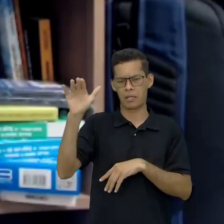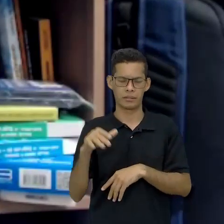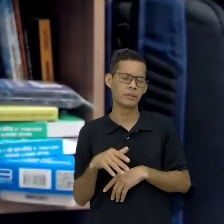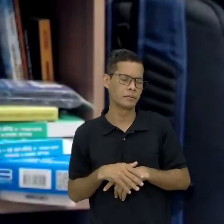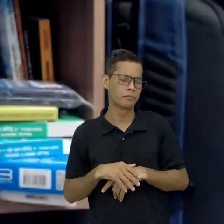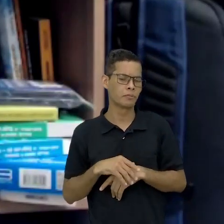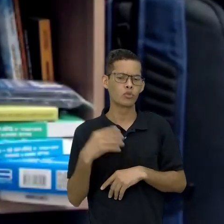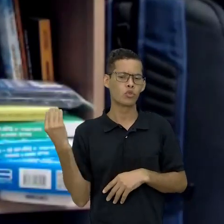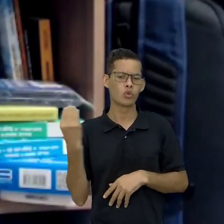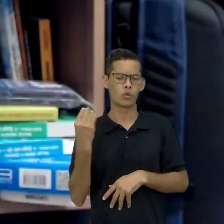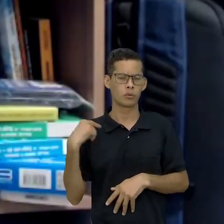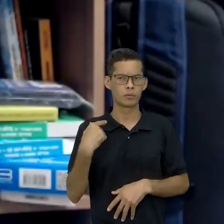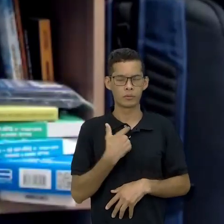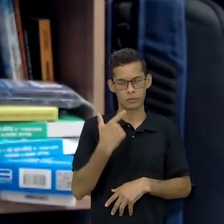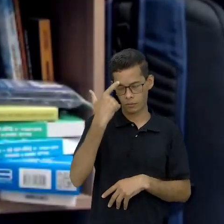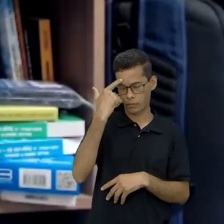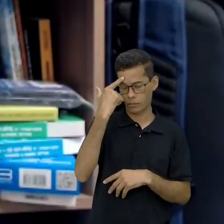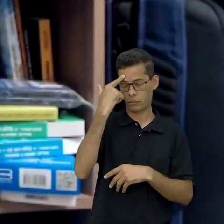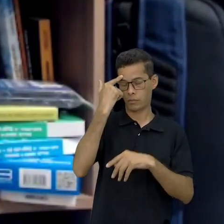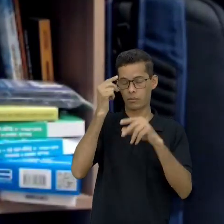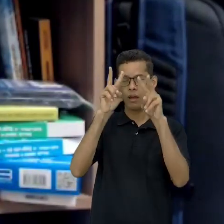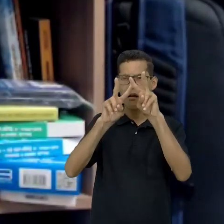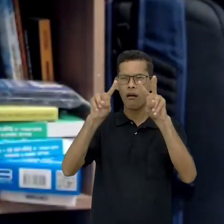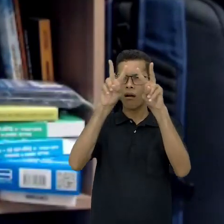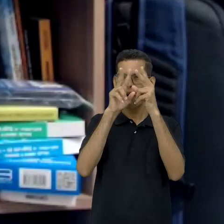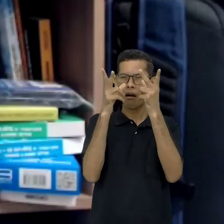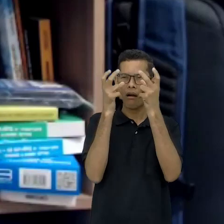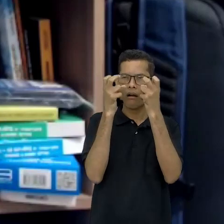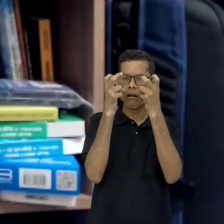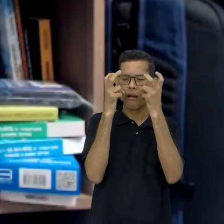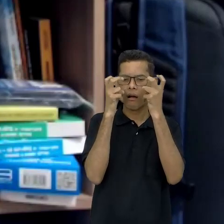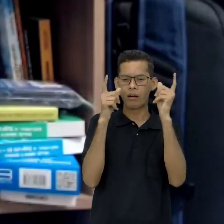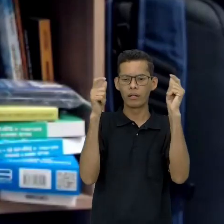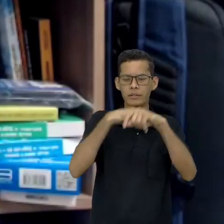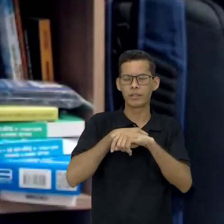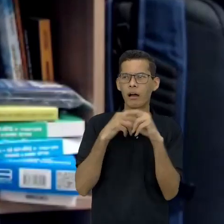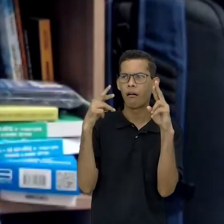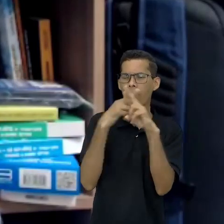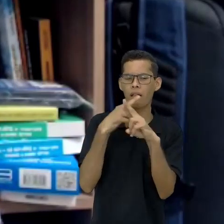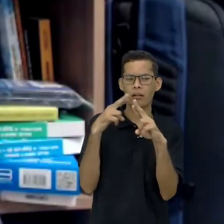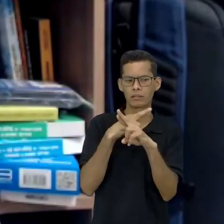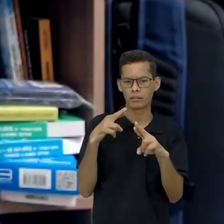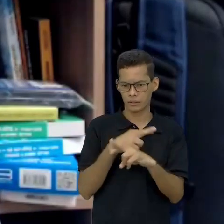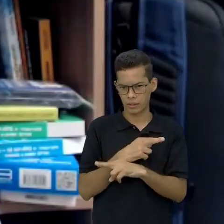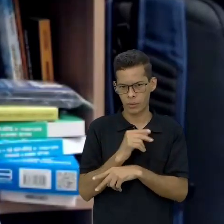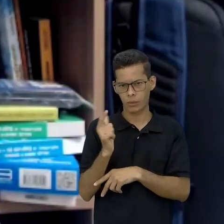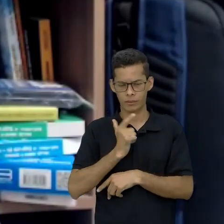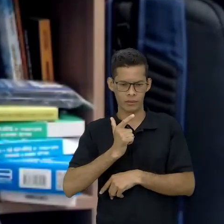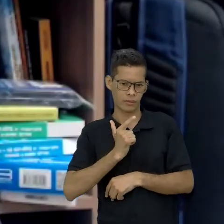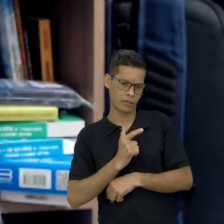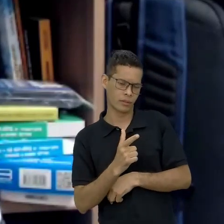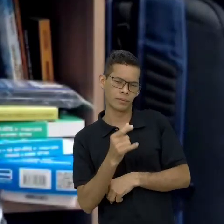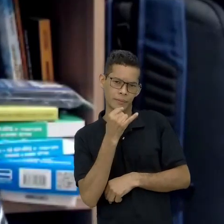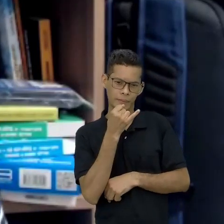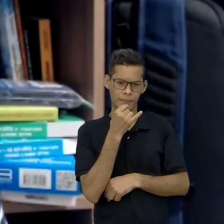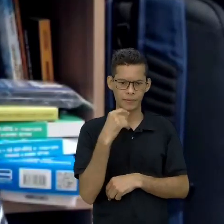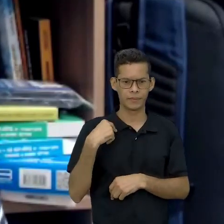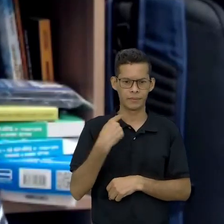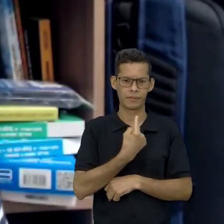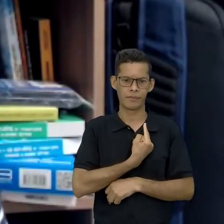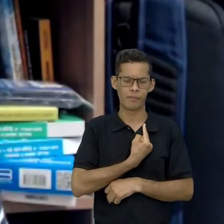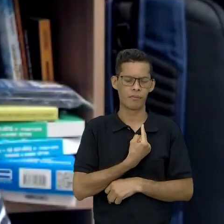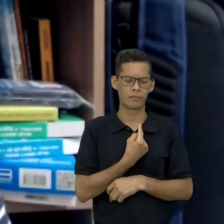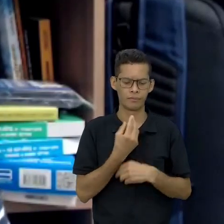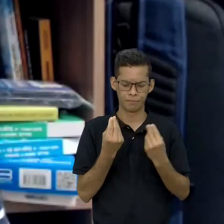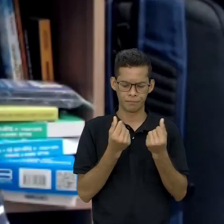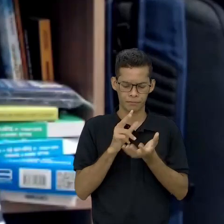né? O nosso processamento é de relacionamento, né? De relação. Então, nós só